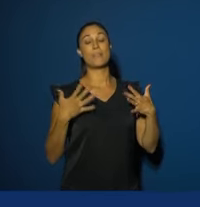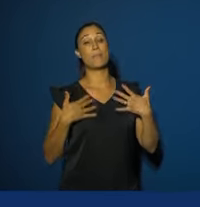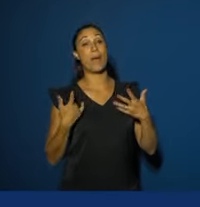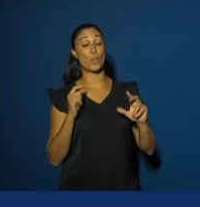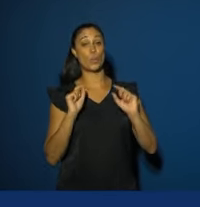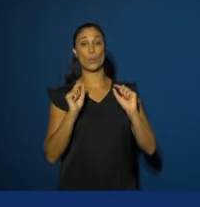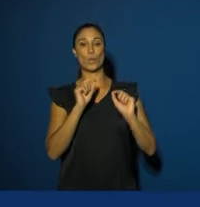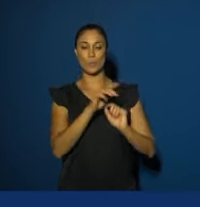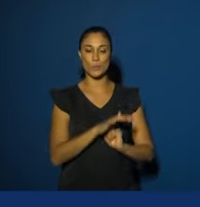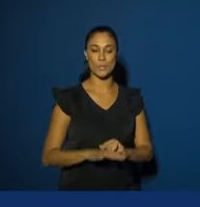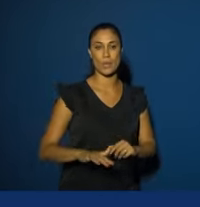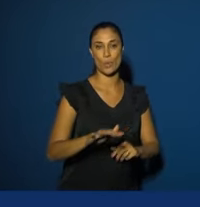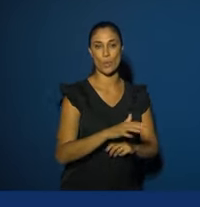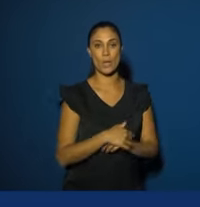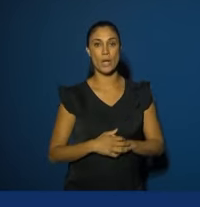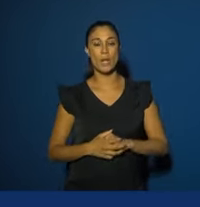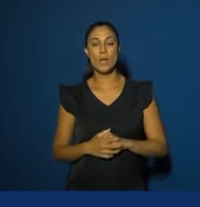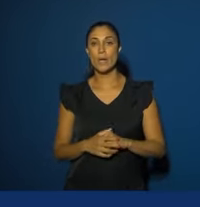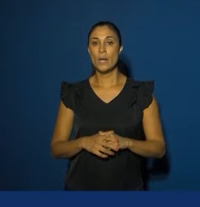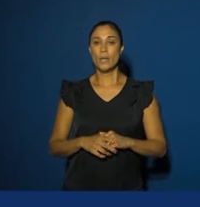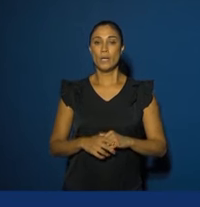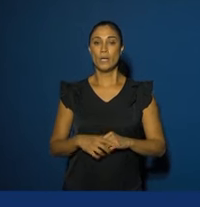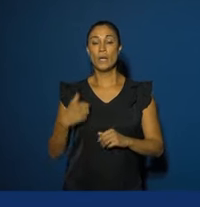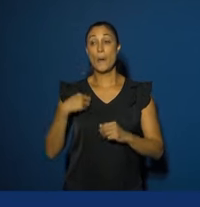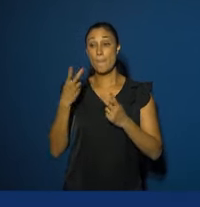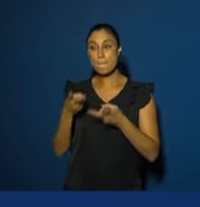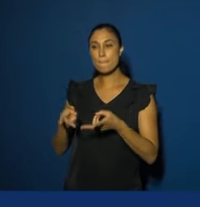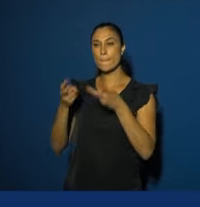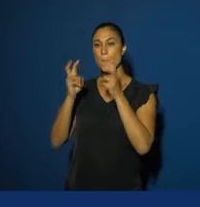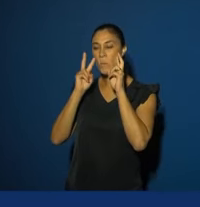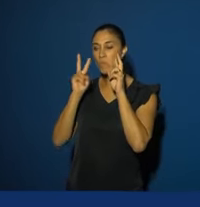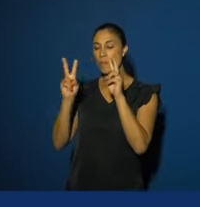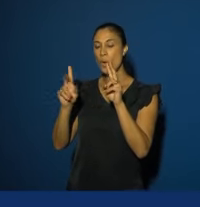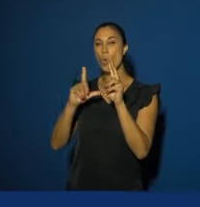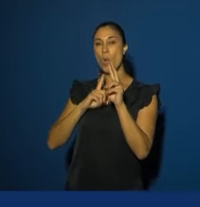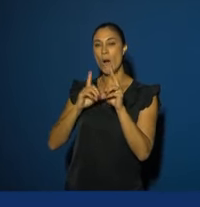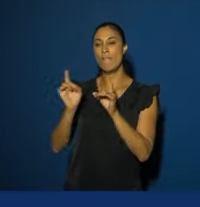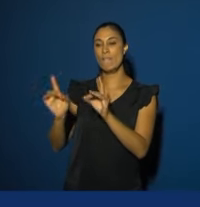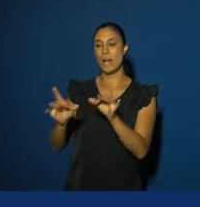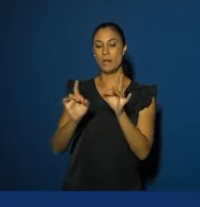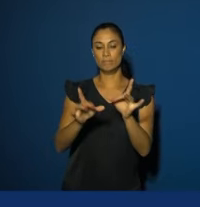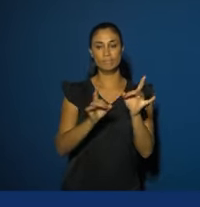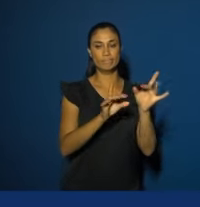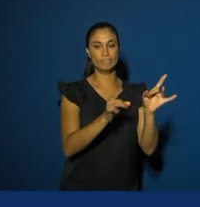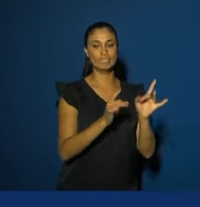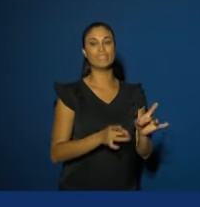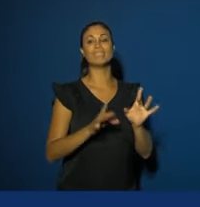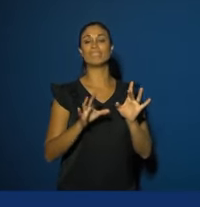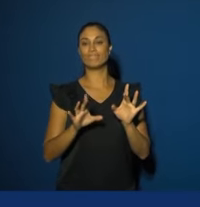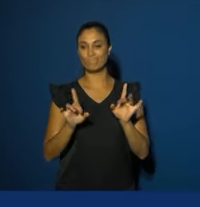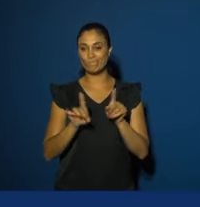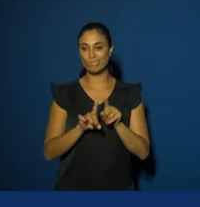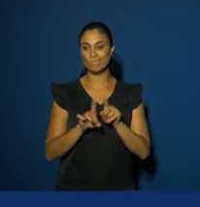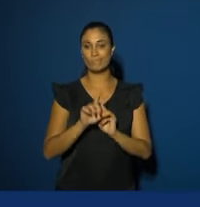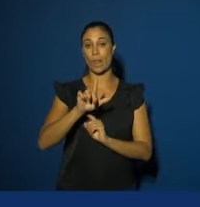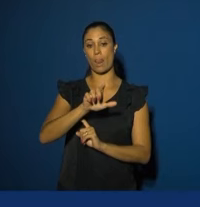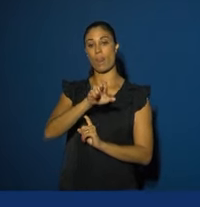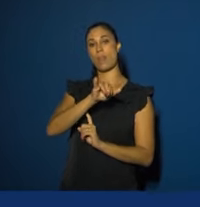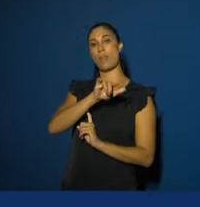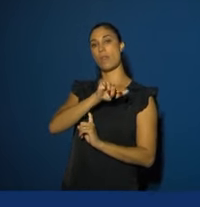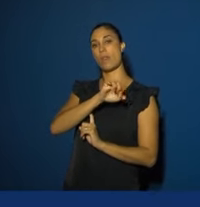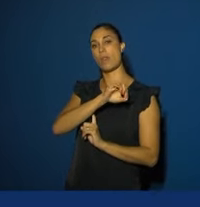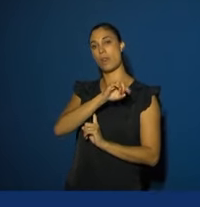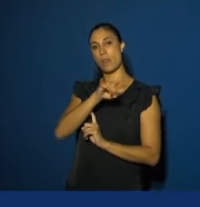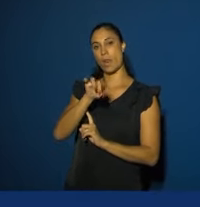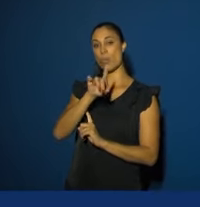perspectivas do setor eh a gente viu muitos leilões acontecendo né especificamente leilão da Sedai